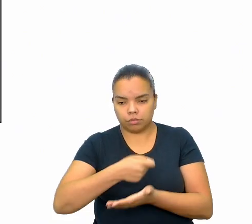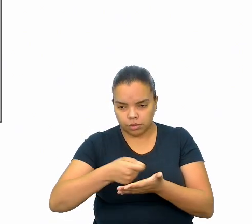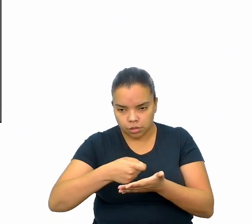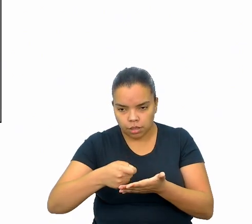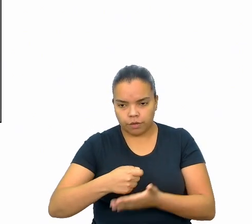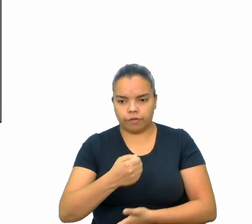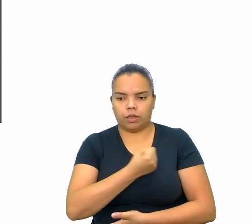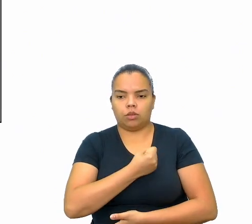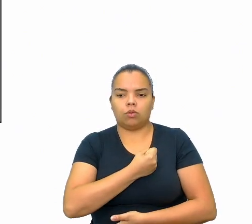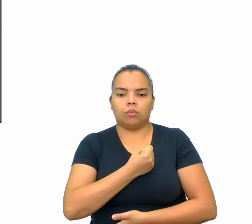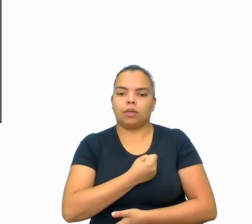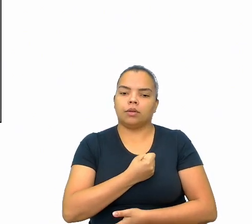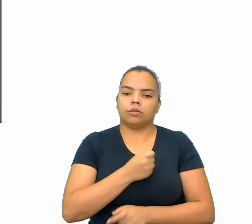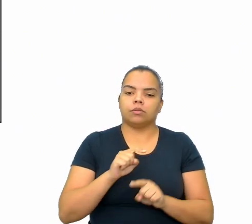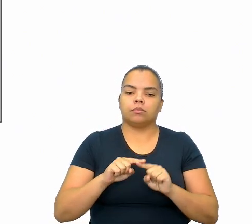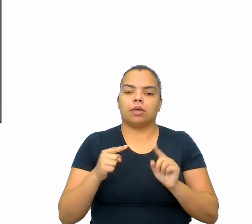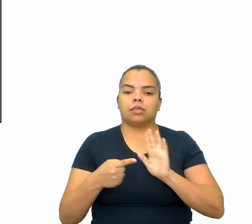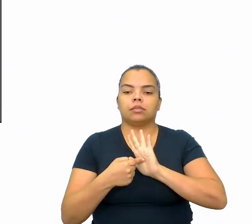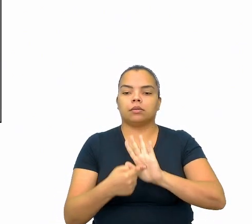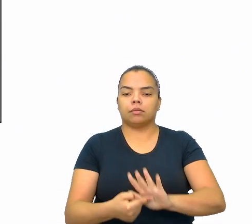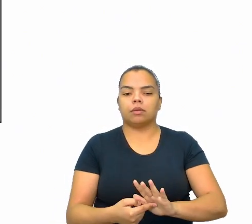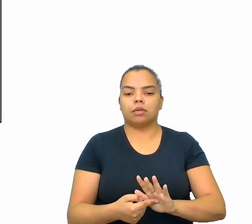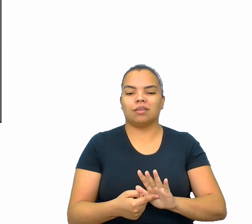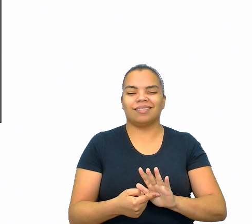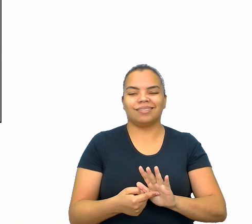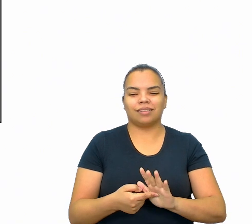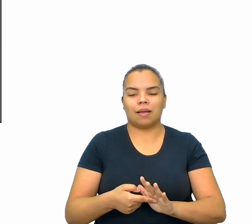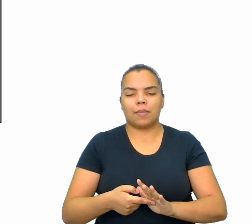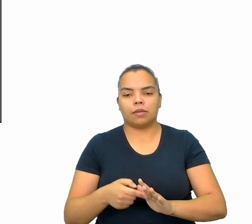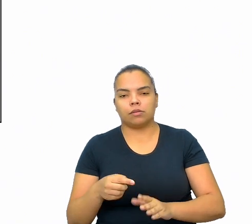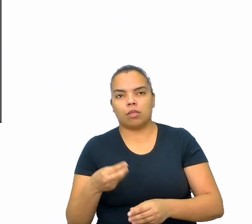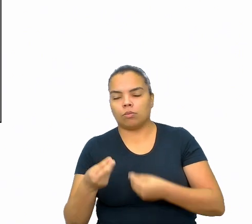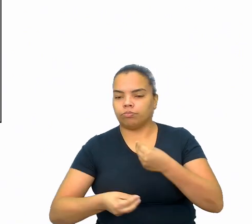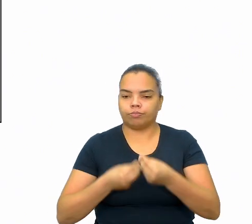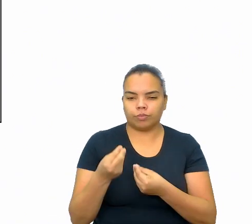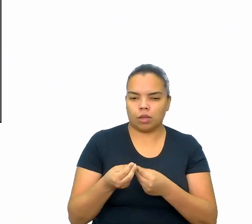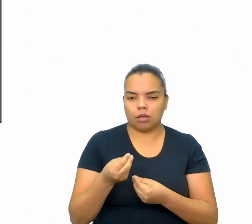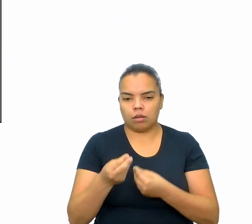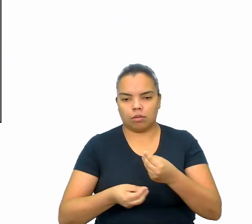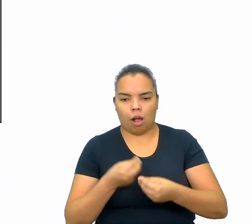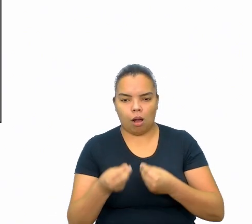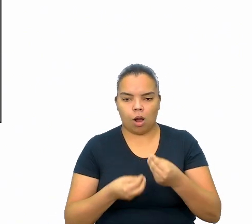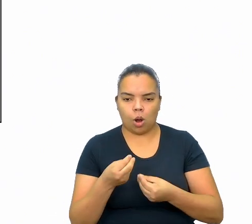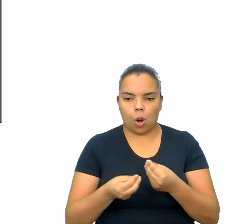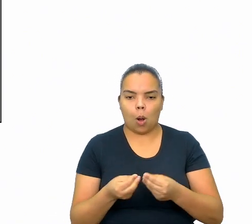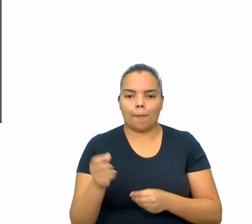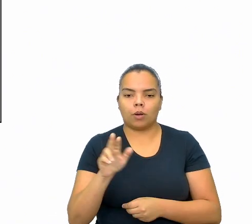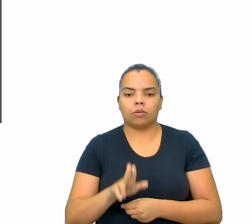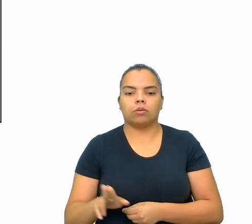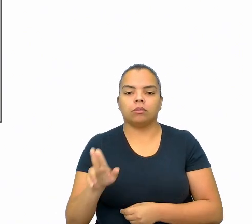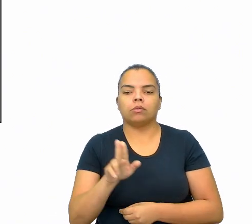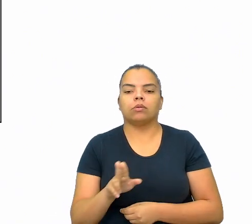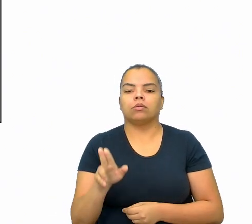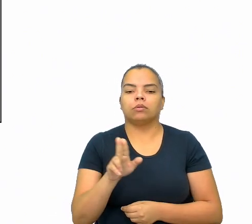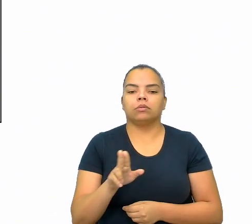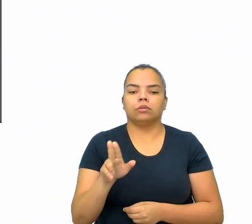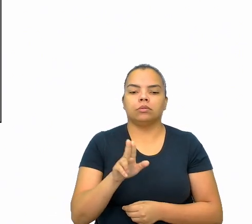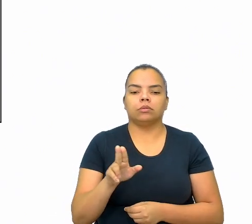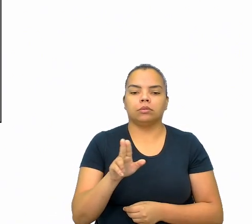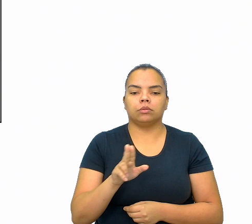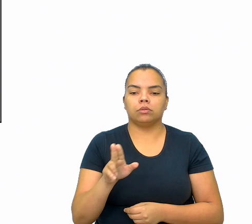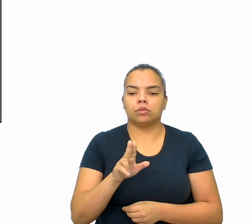mas conseguem representar ali convencionalmente, né? Elas podem ser ali de